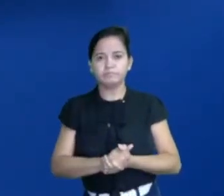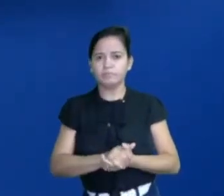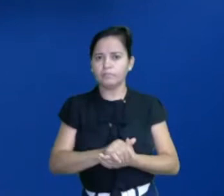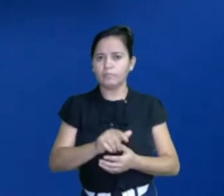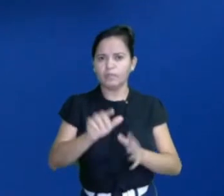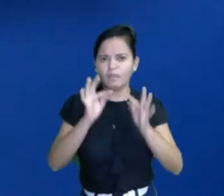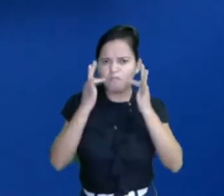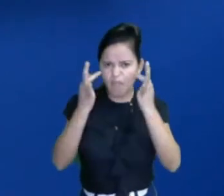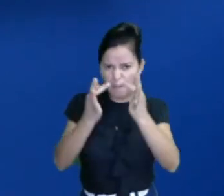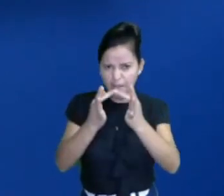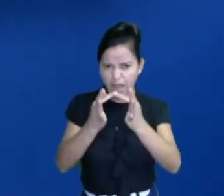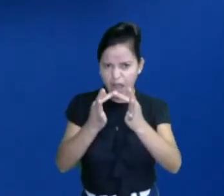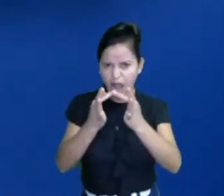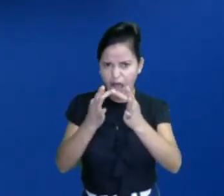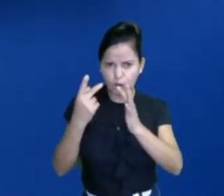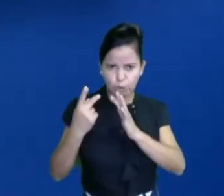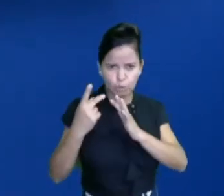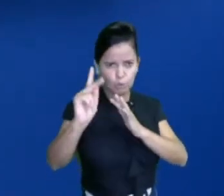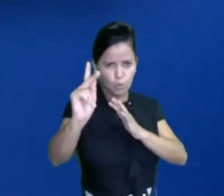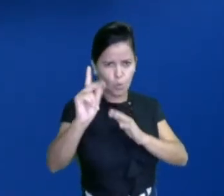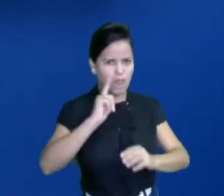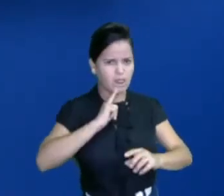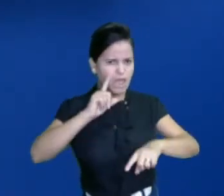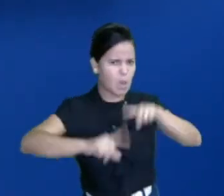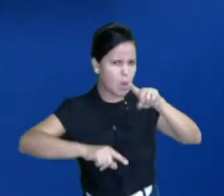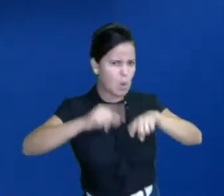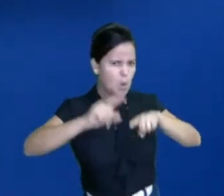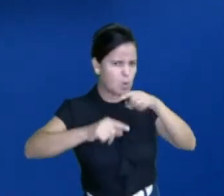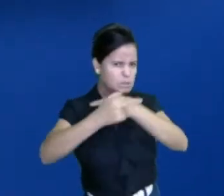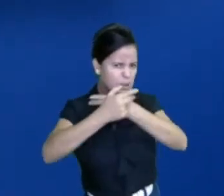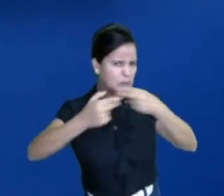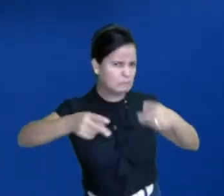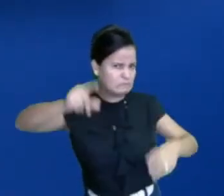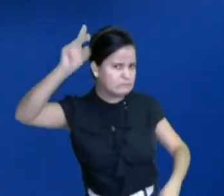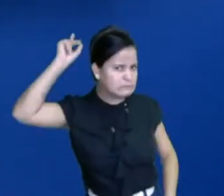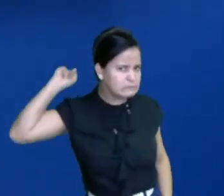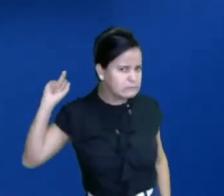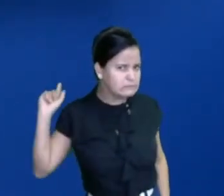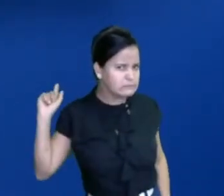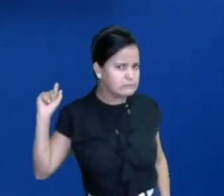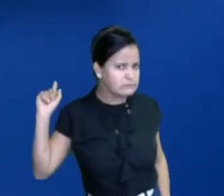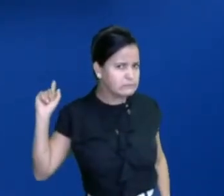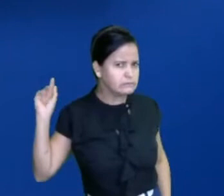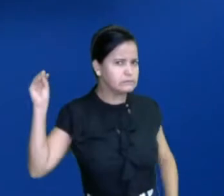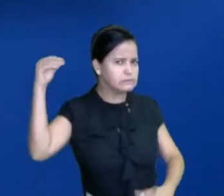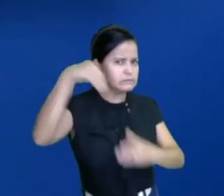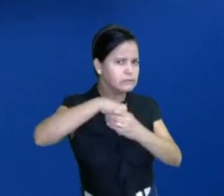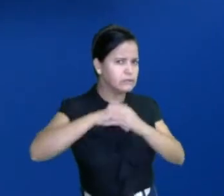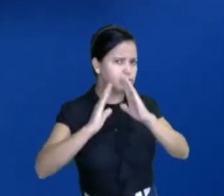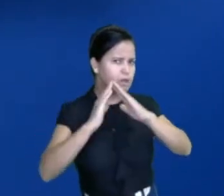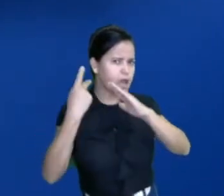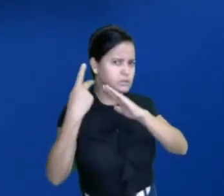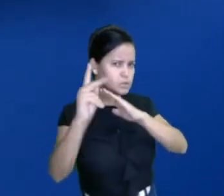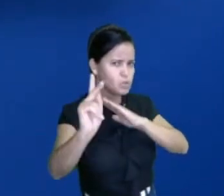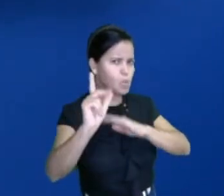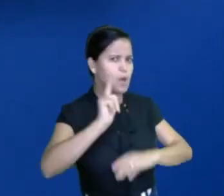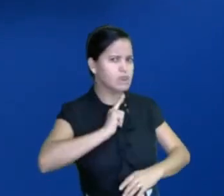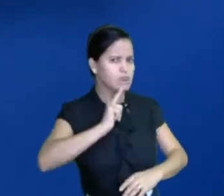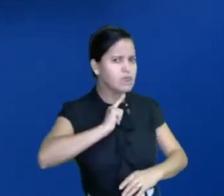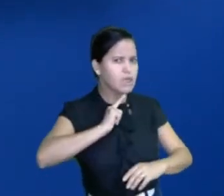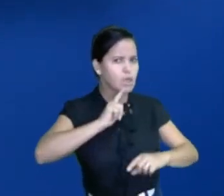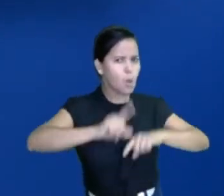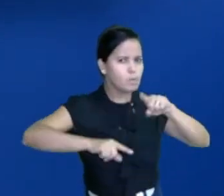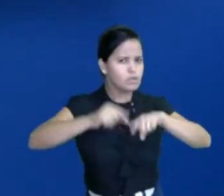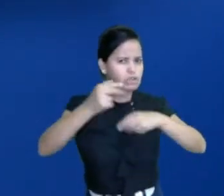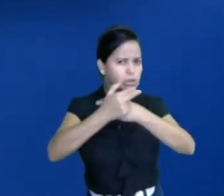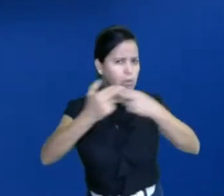algum objeto antigo que serve como recordação de seus antepassados? Dentro da sua casa, existe algum objeto